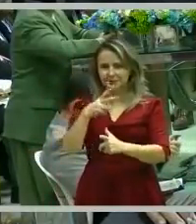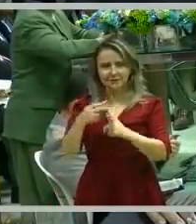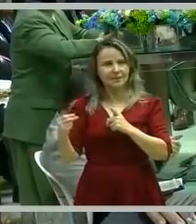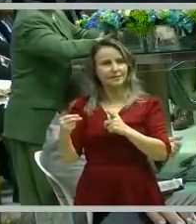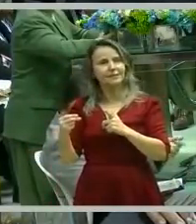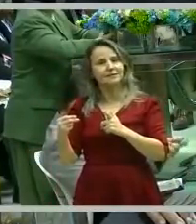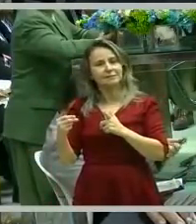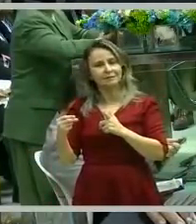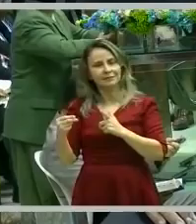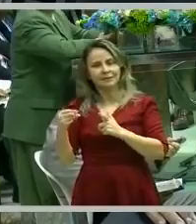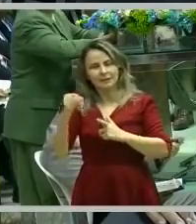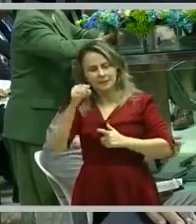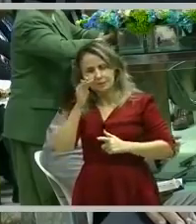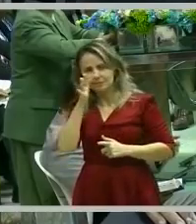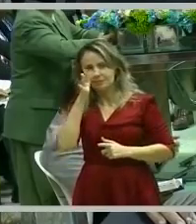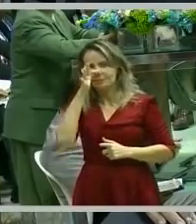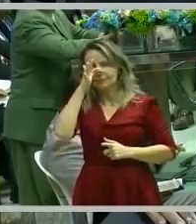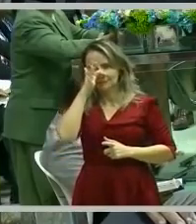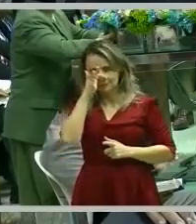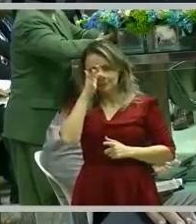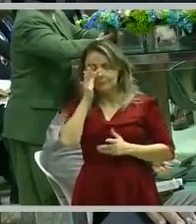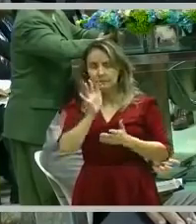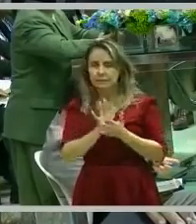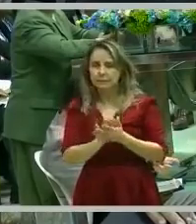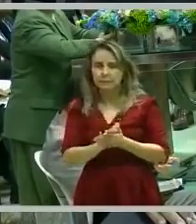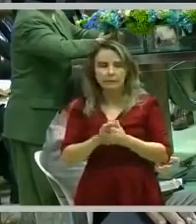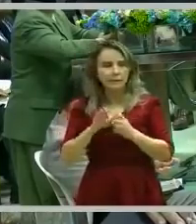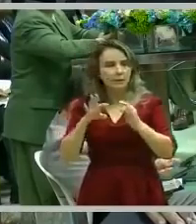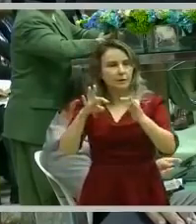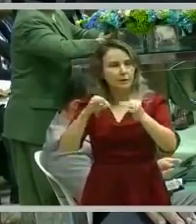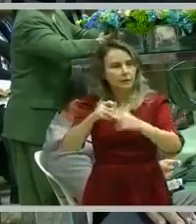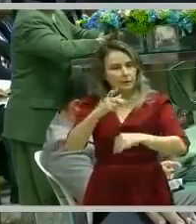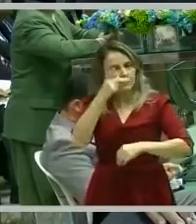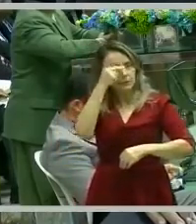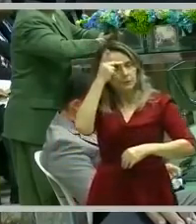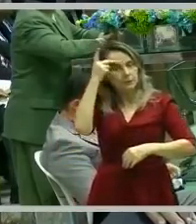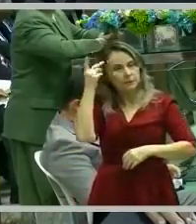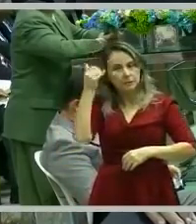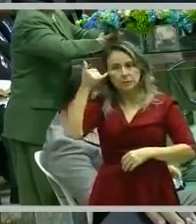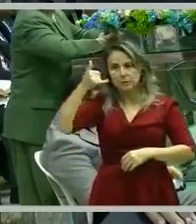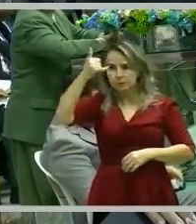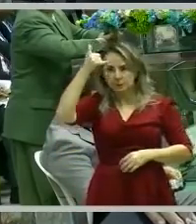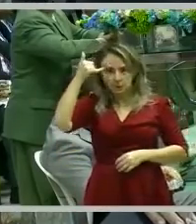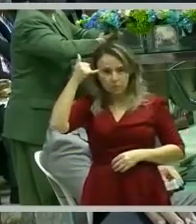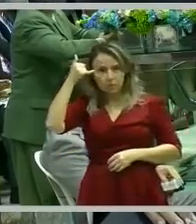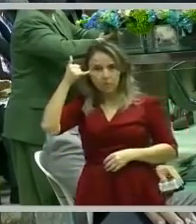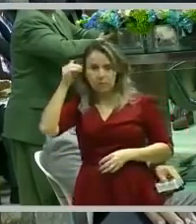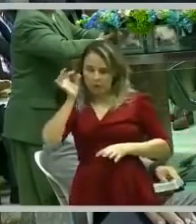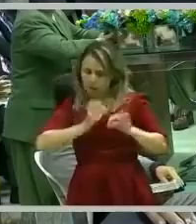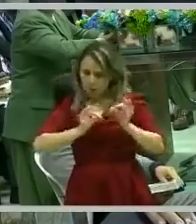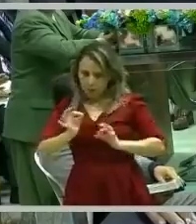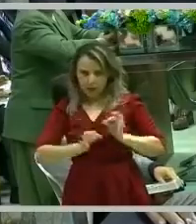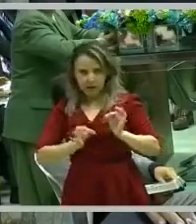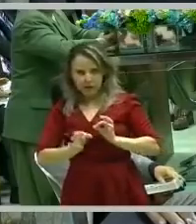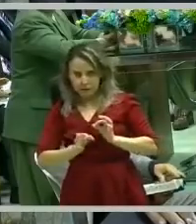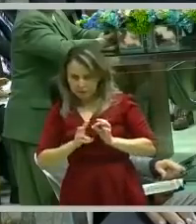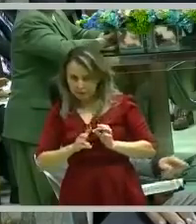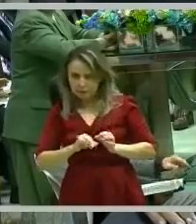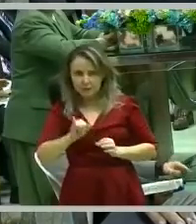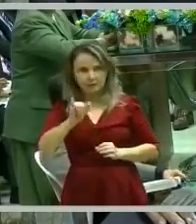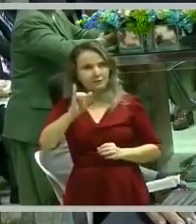Irmãos, todo mundo que for ungido, prepare-se para isso, irmão. Prepare-se para enfrentar Eliabe. Você vai enfrentar Eliabe em